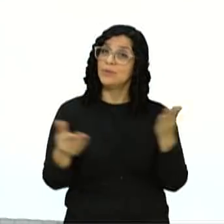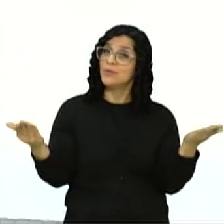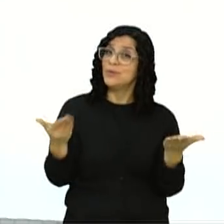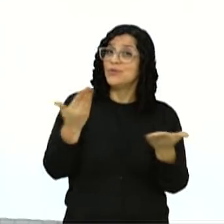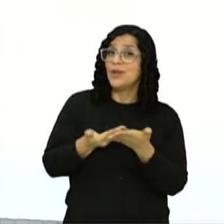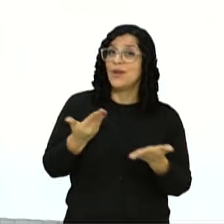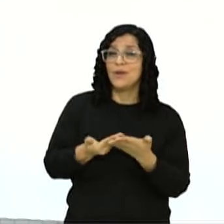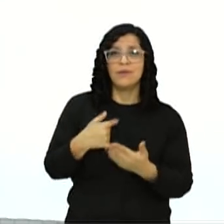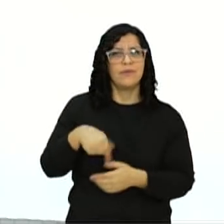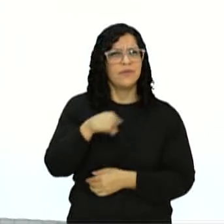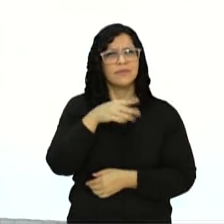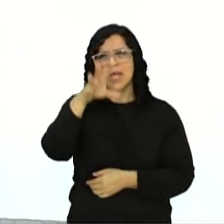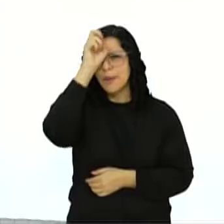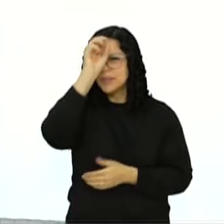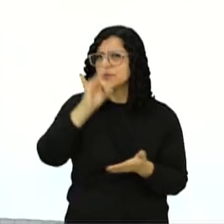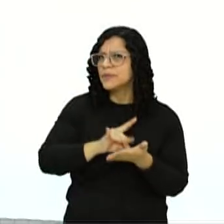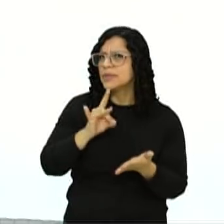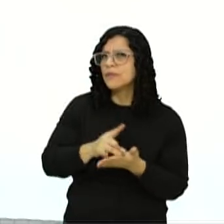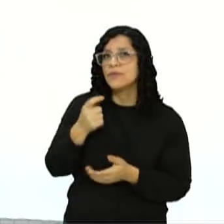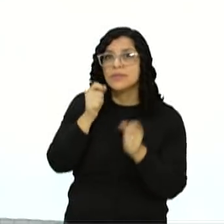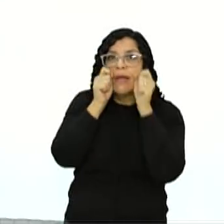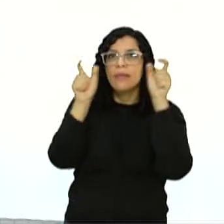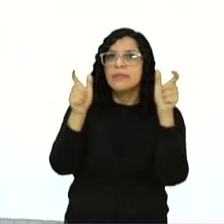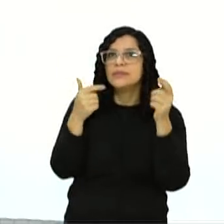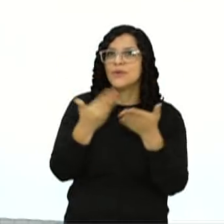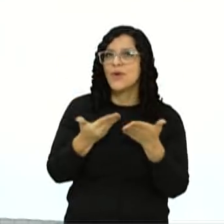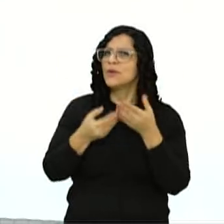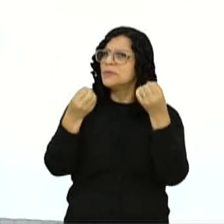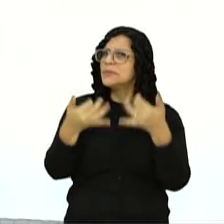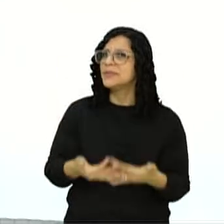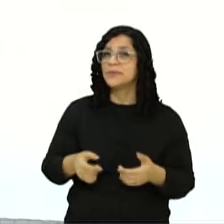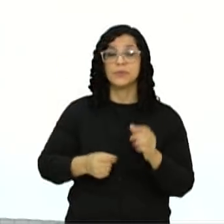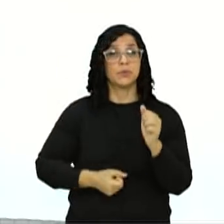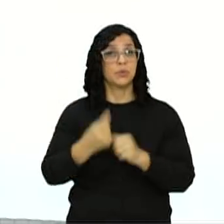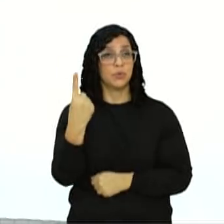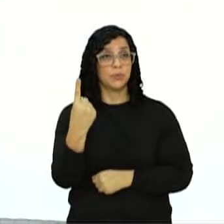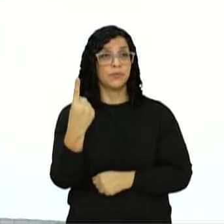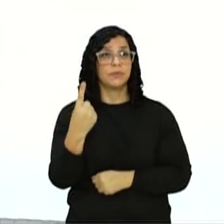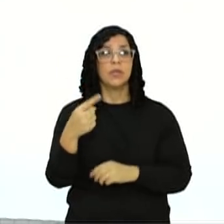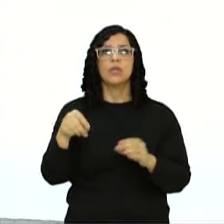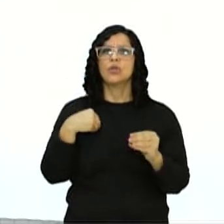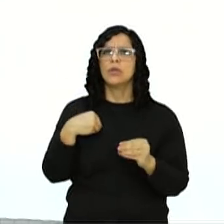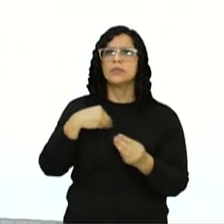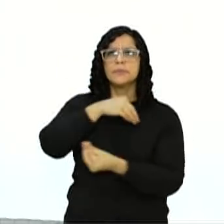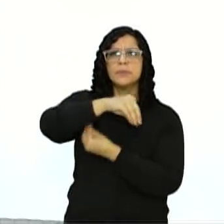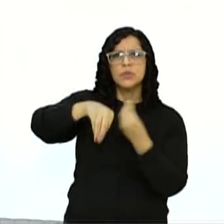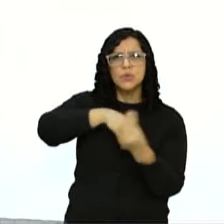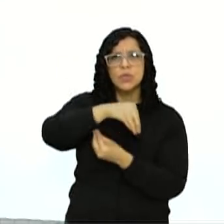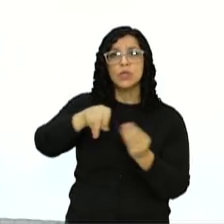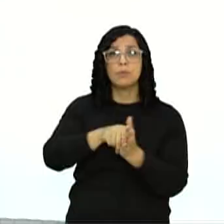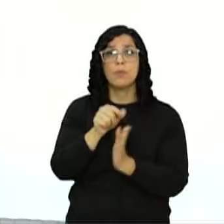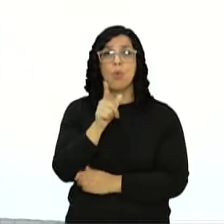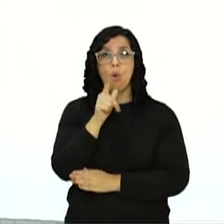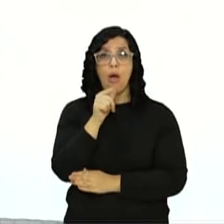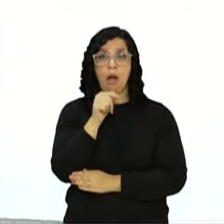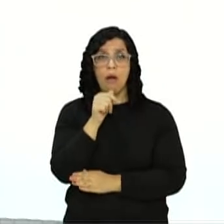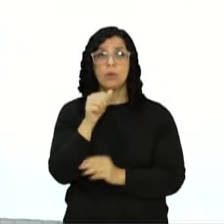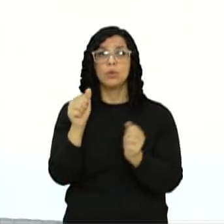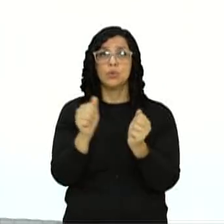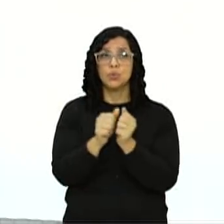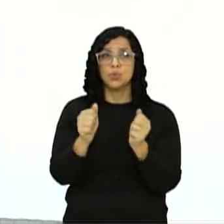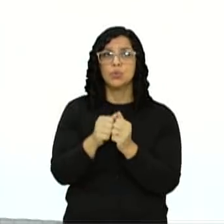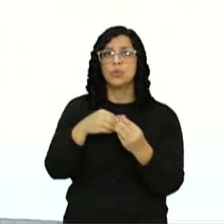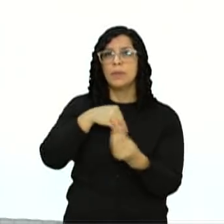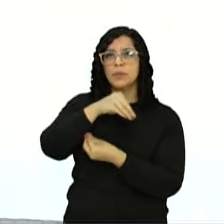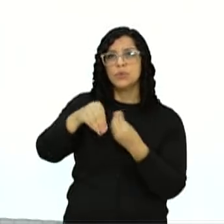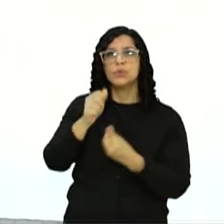da aula de hoje. Quero ver se você aprendeu, se você prestou atenção no que eu falei. Número 1. Adicionando-se excesso de água à mistura